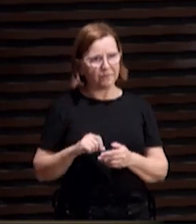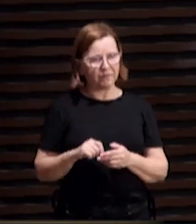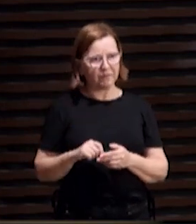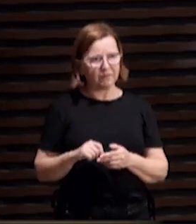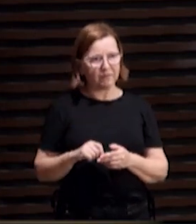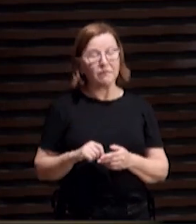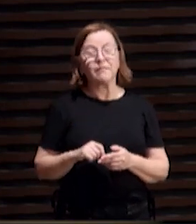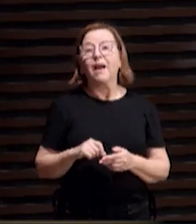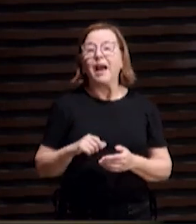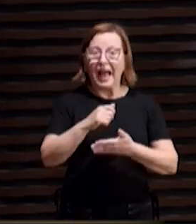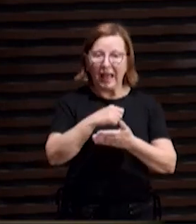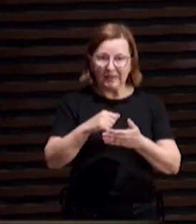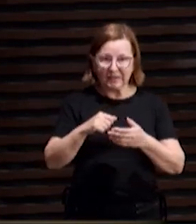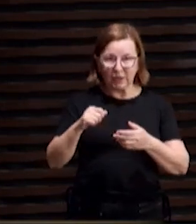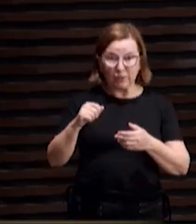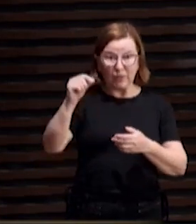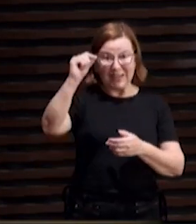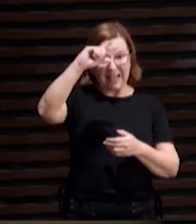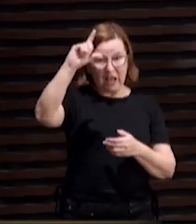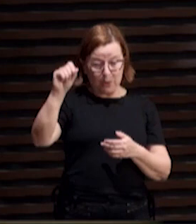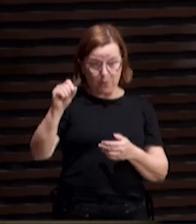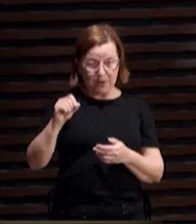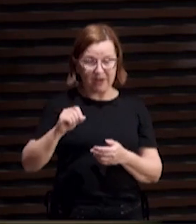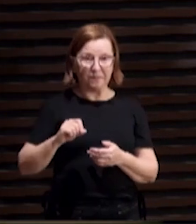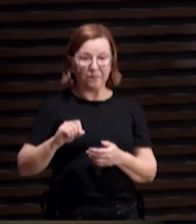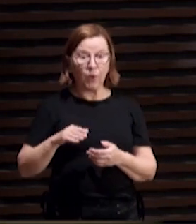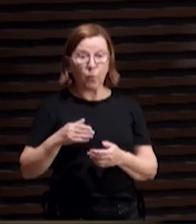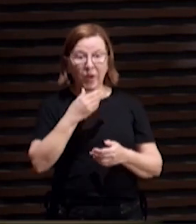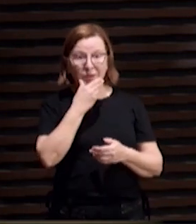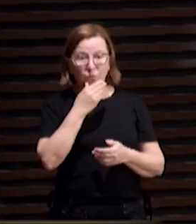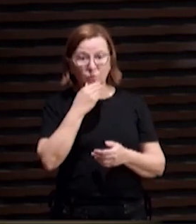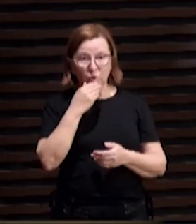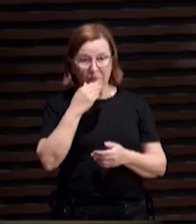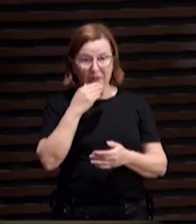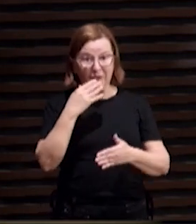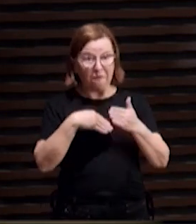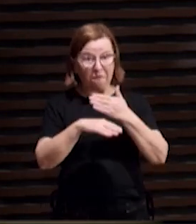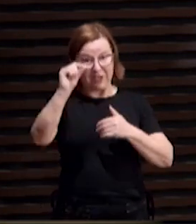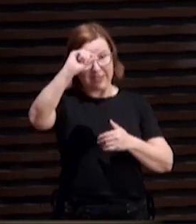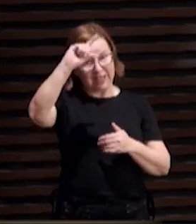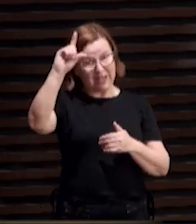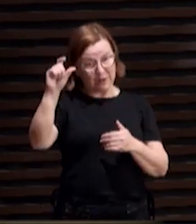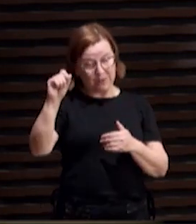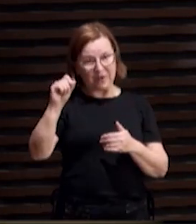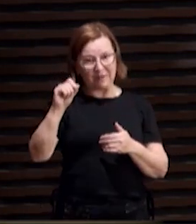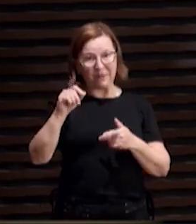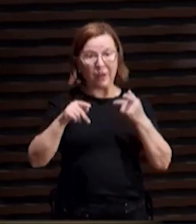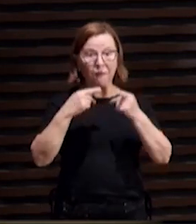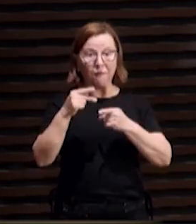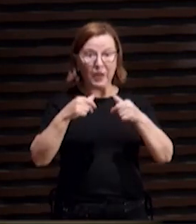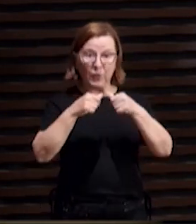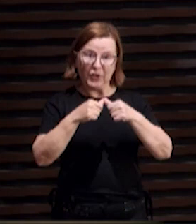Armstrong, quando subiu em 69 no foguete, e lá ele fez uma recitação do